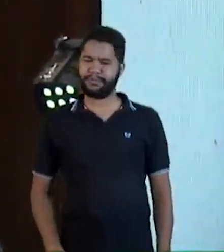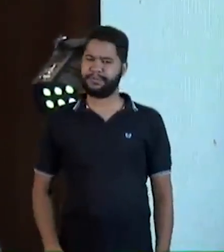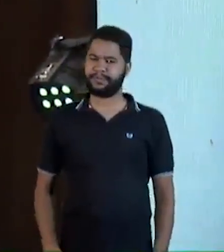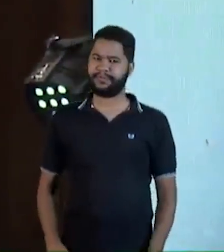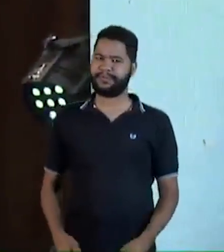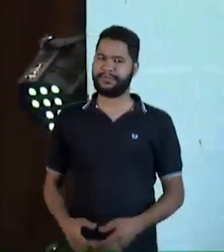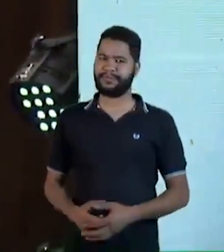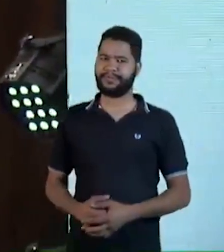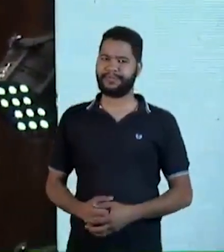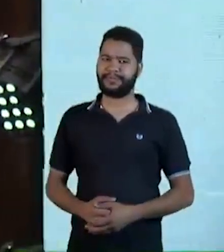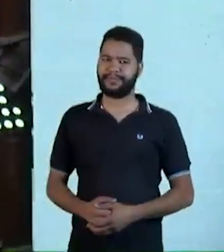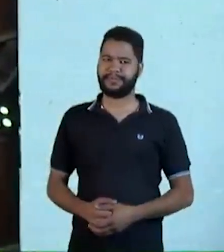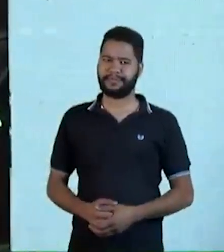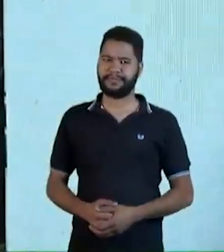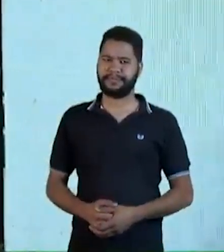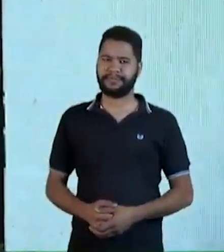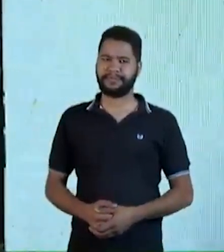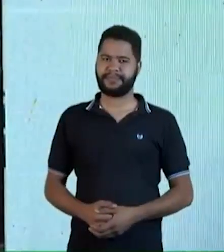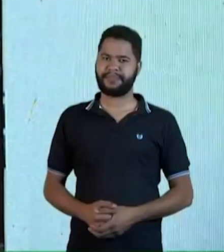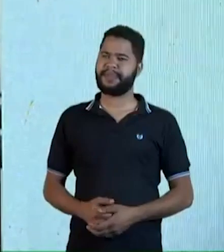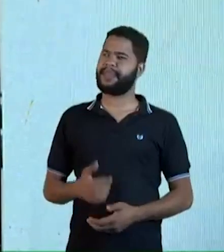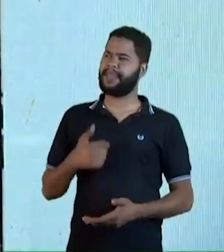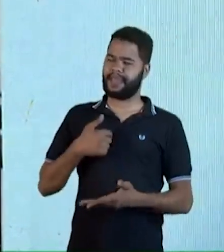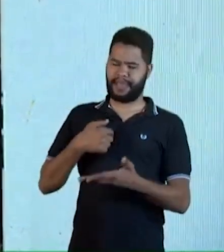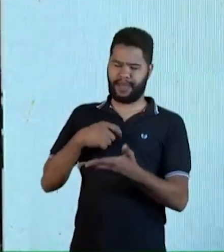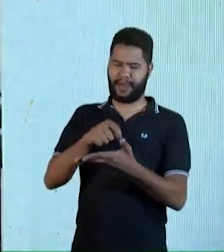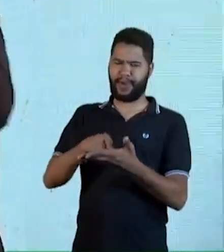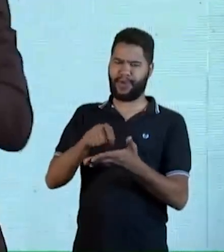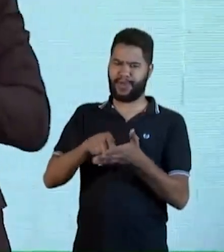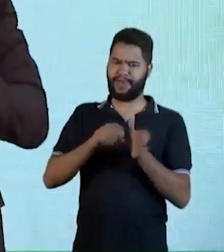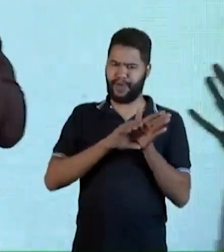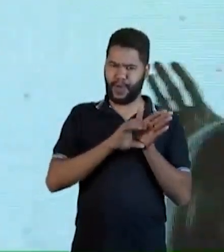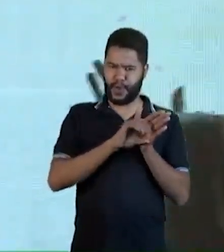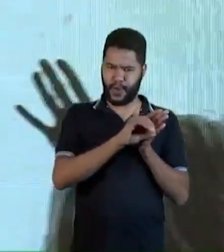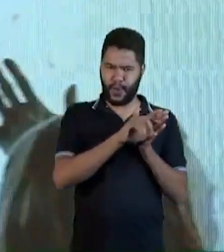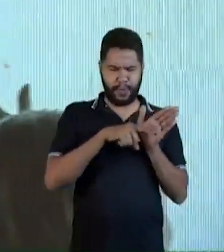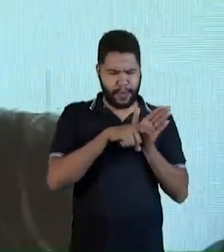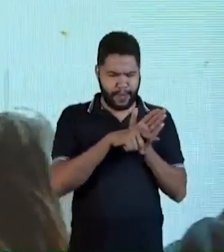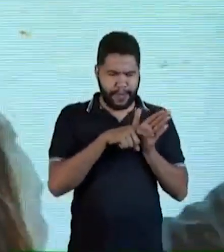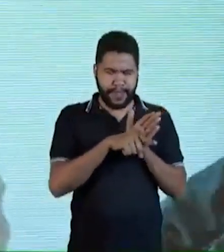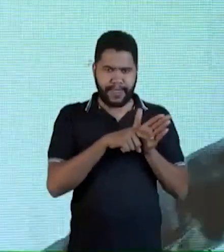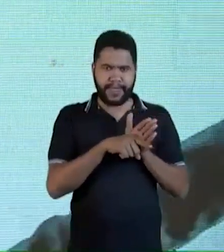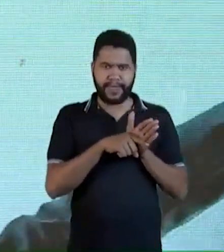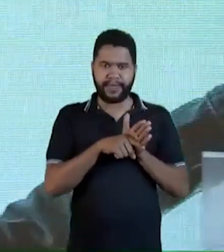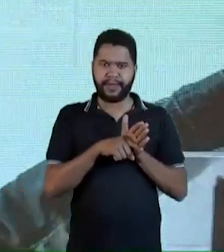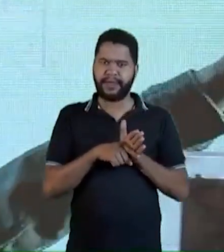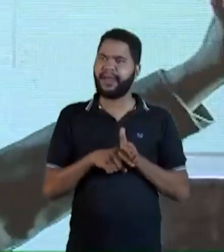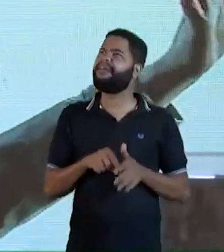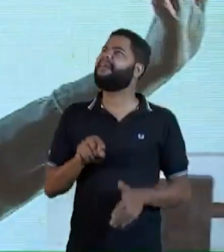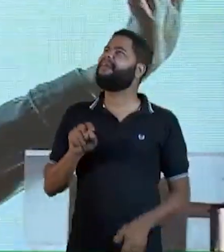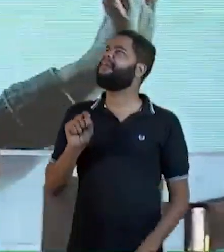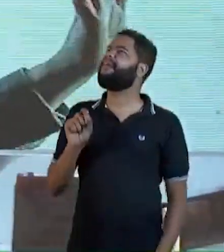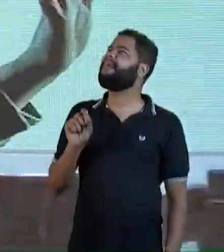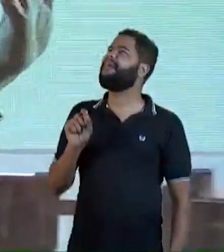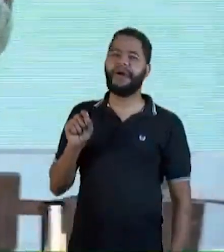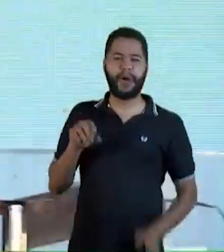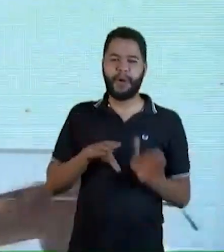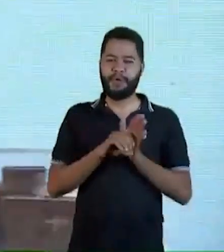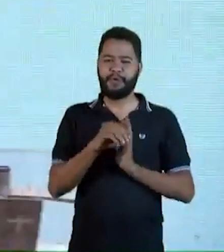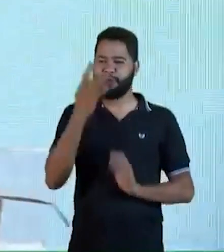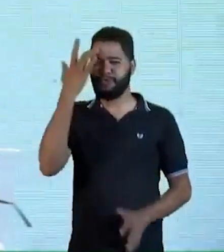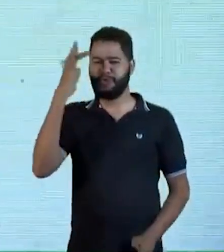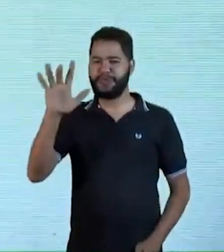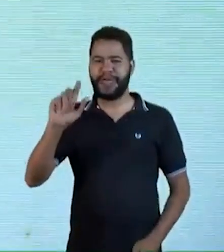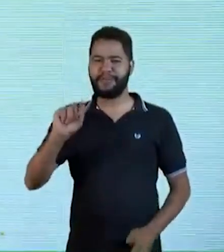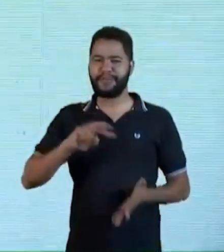a e eu escrevi no Google entrequeste aí o Google falou assim Nem o Google